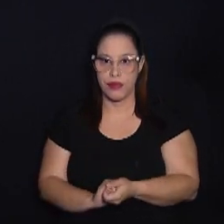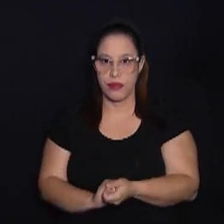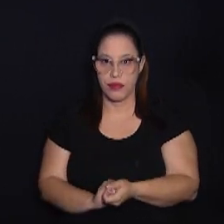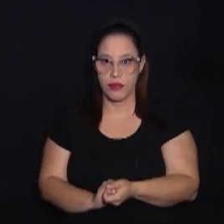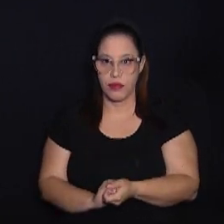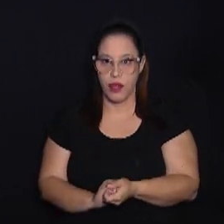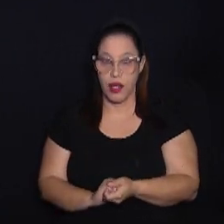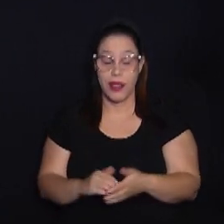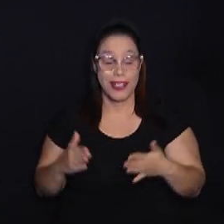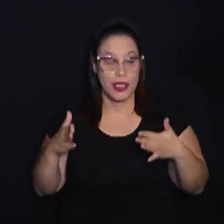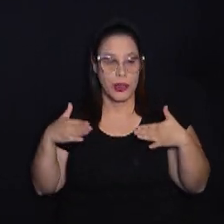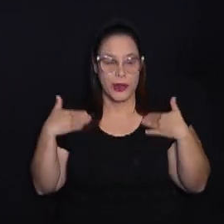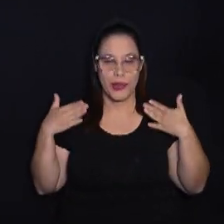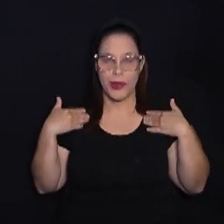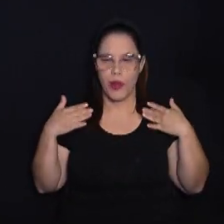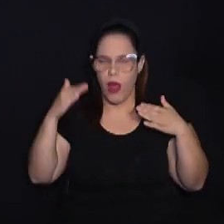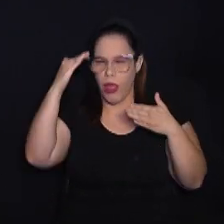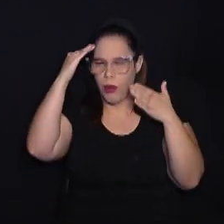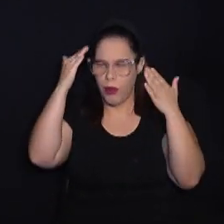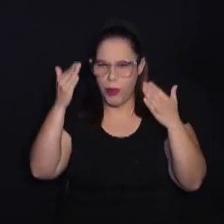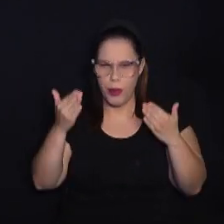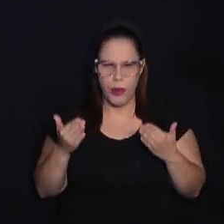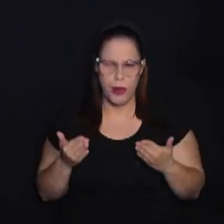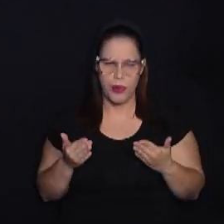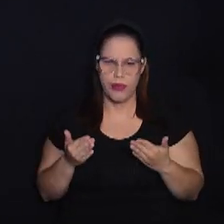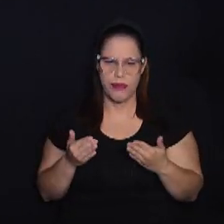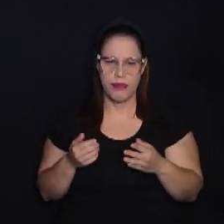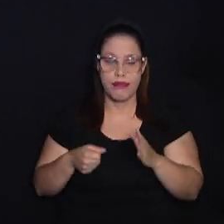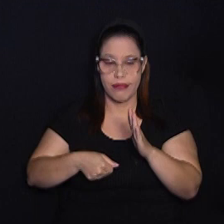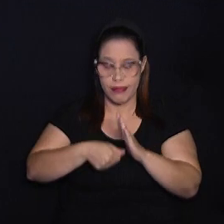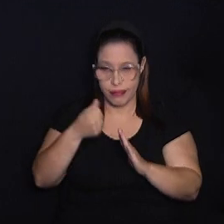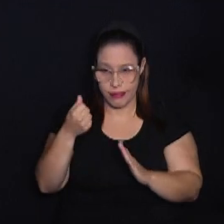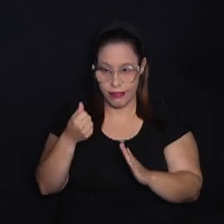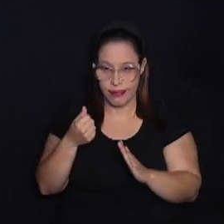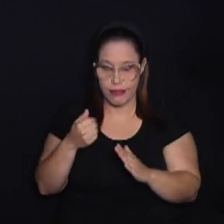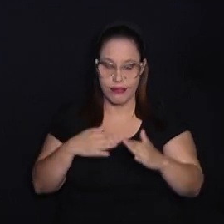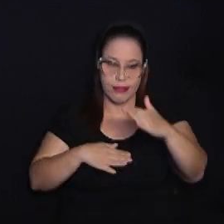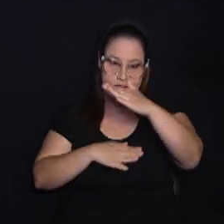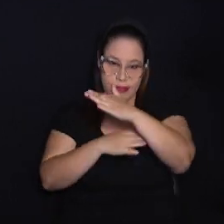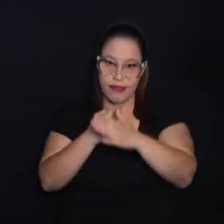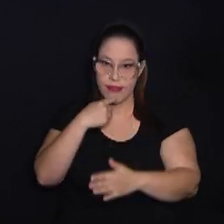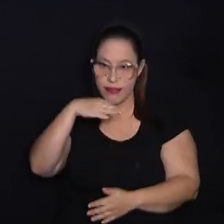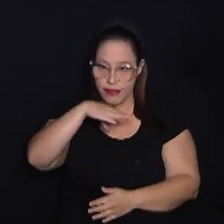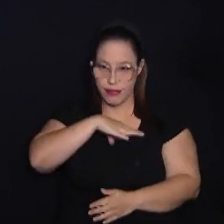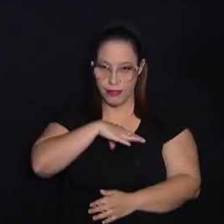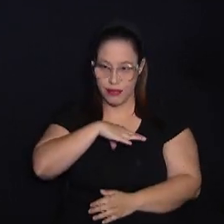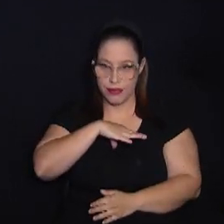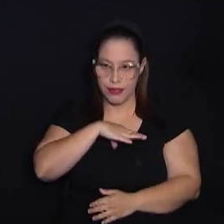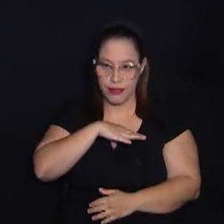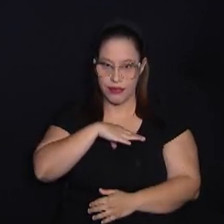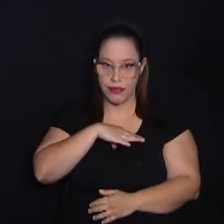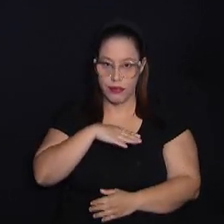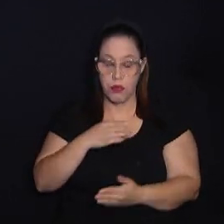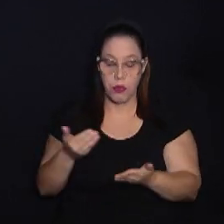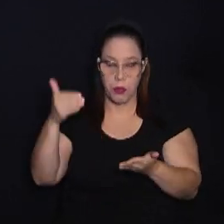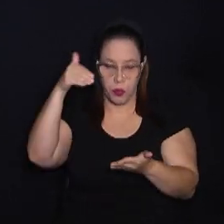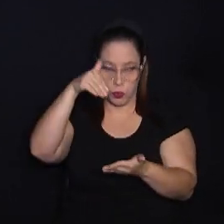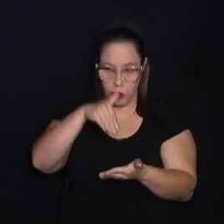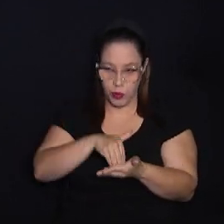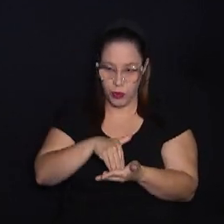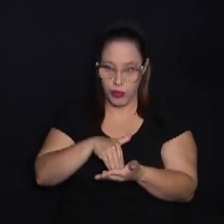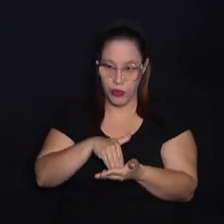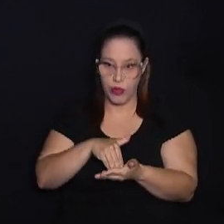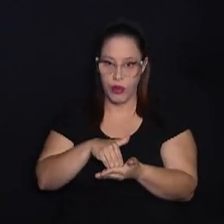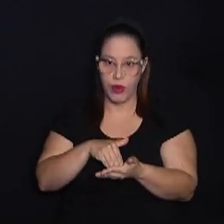É com muita alegria e honra que mais uma vez a Câmara Municipal de Campinas se instala